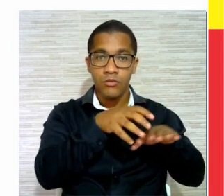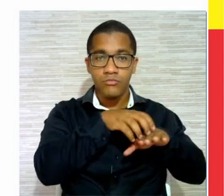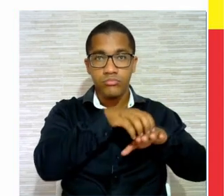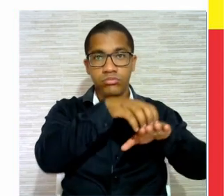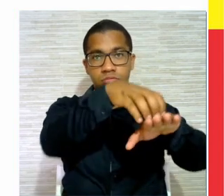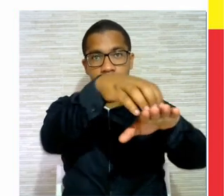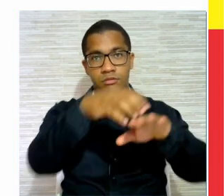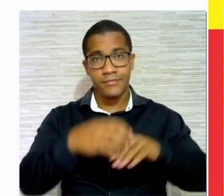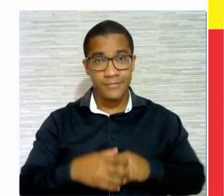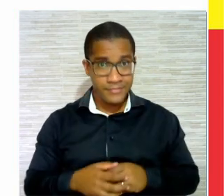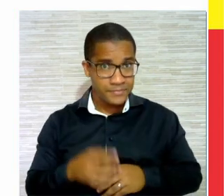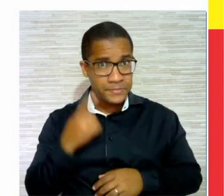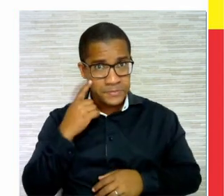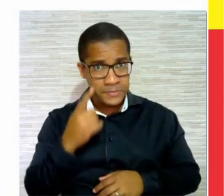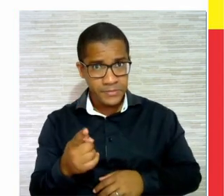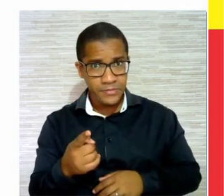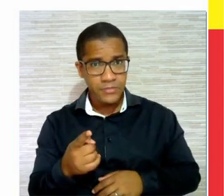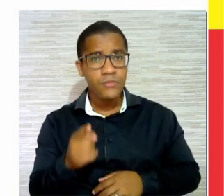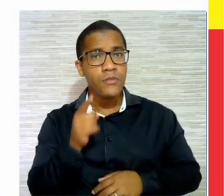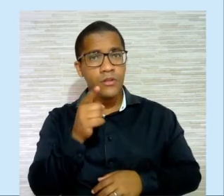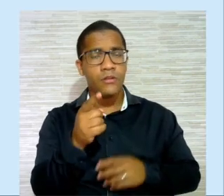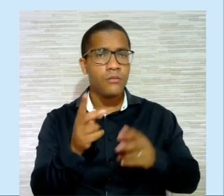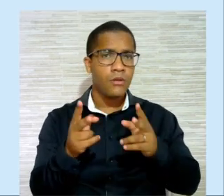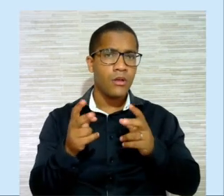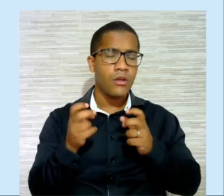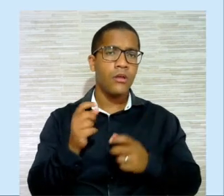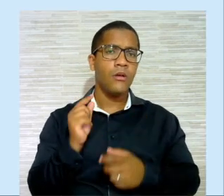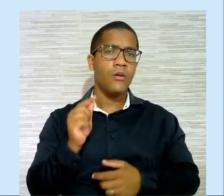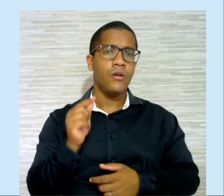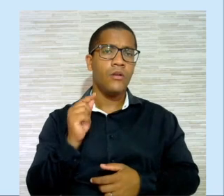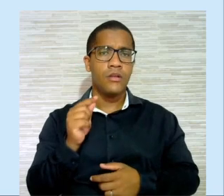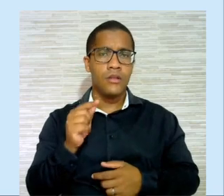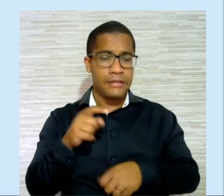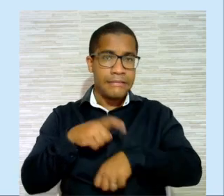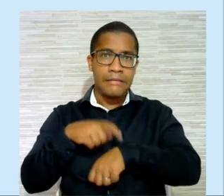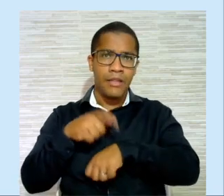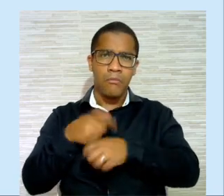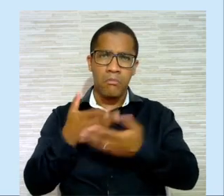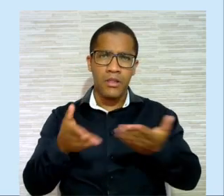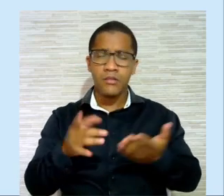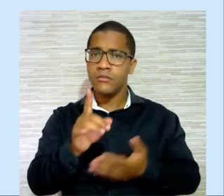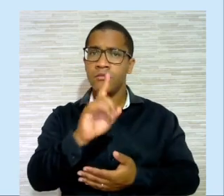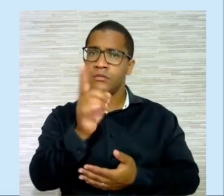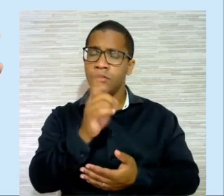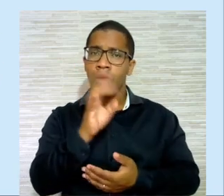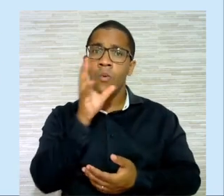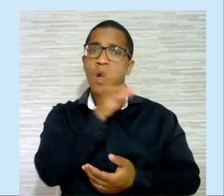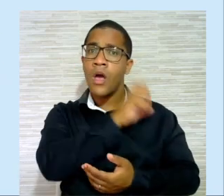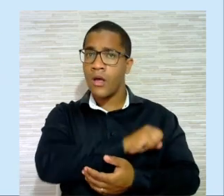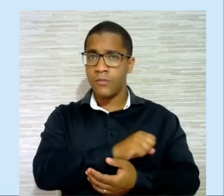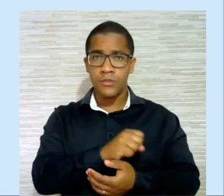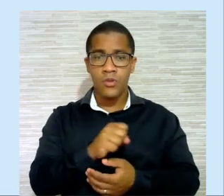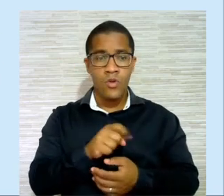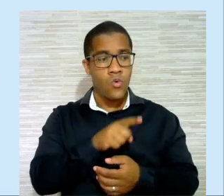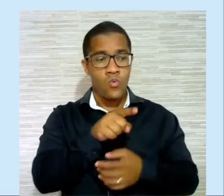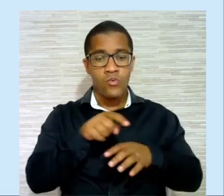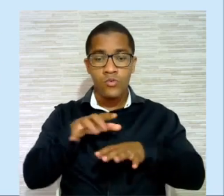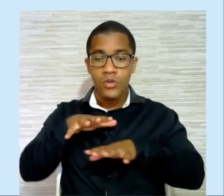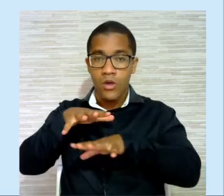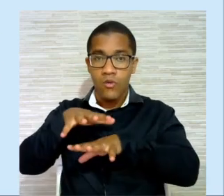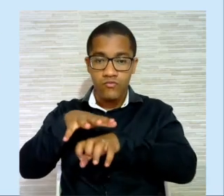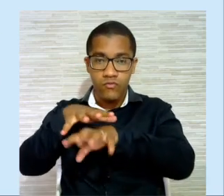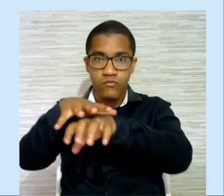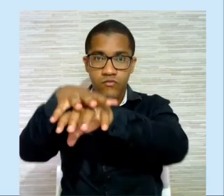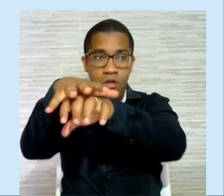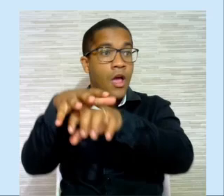para essa colheita. Então você começa a observar que existe aí uma produção, não pode se perder tempo, né? Enquanto um colhe, o outro